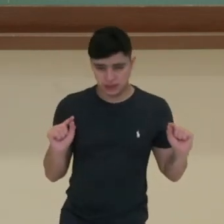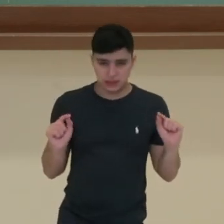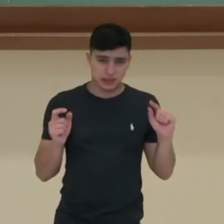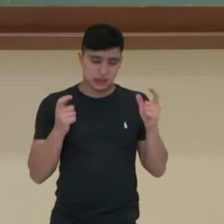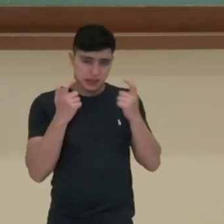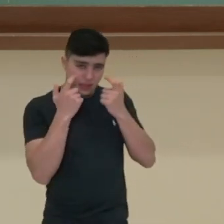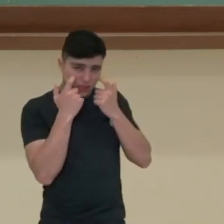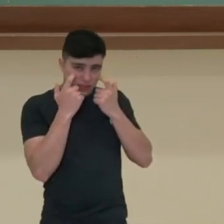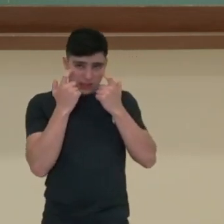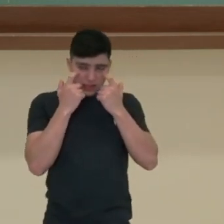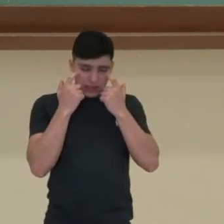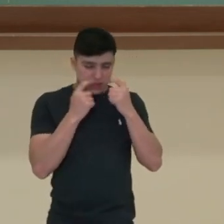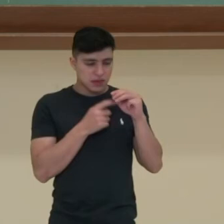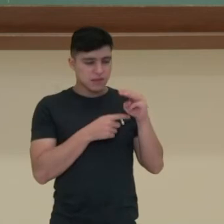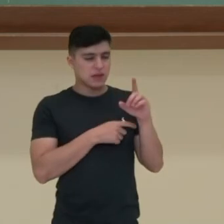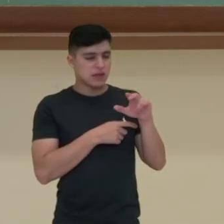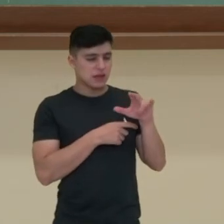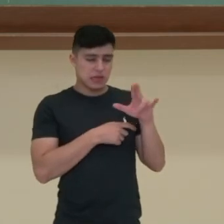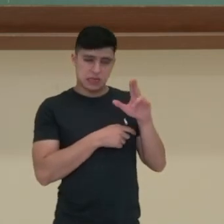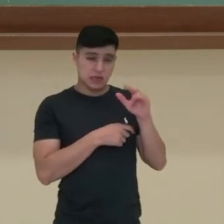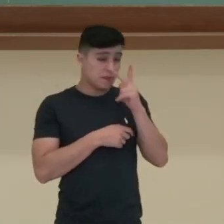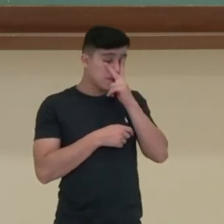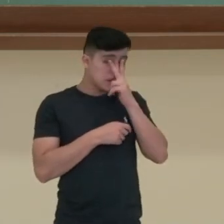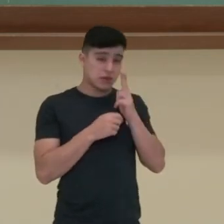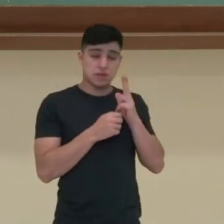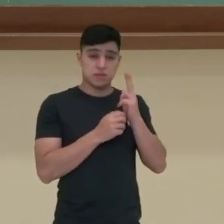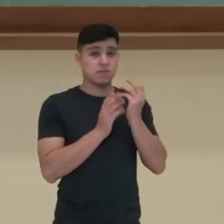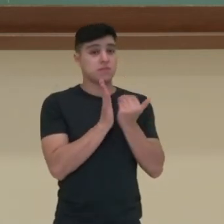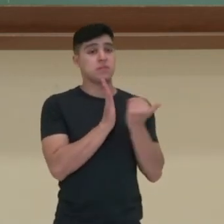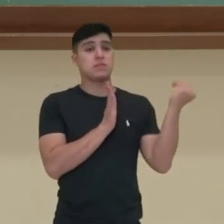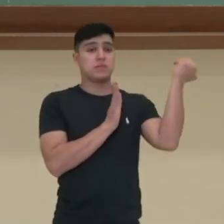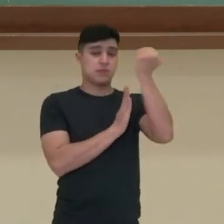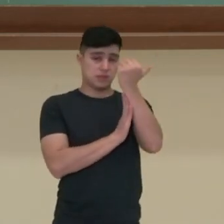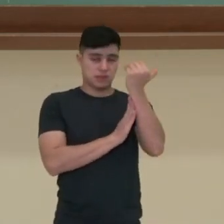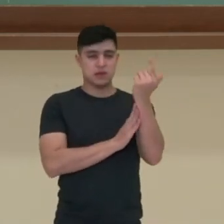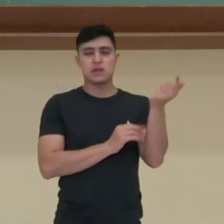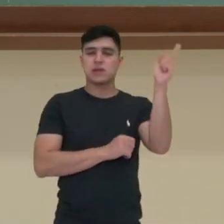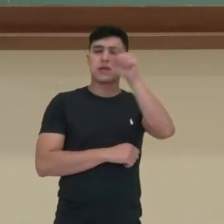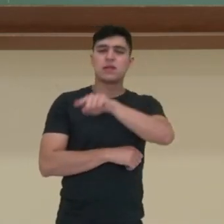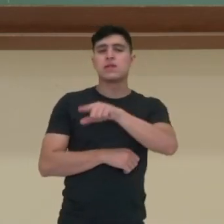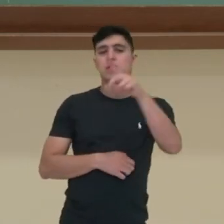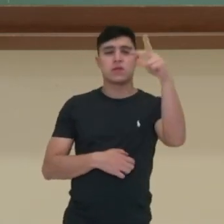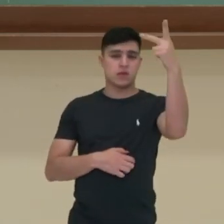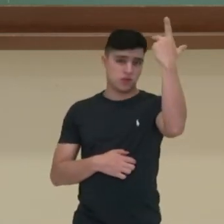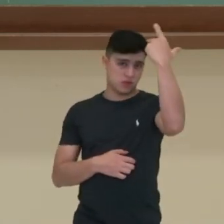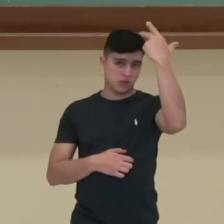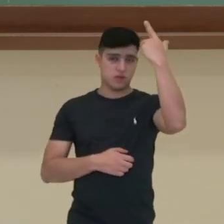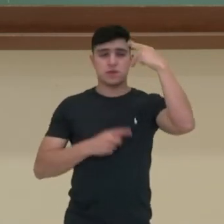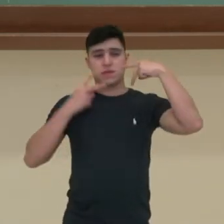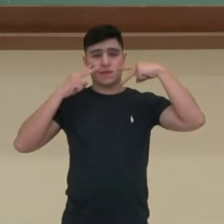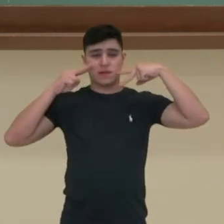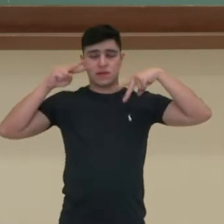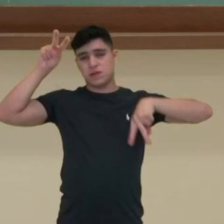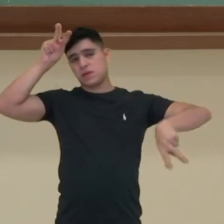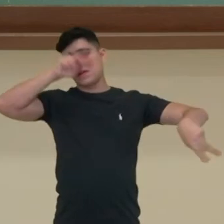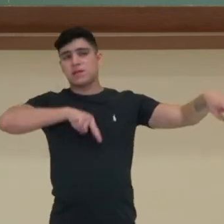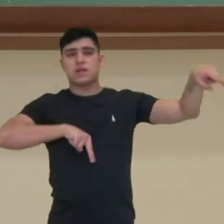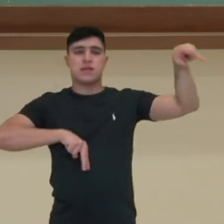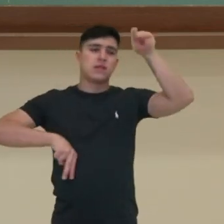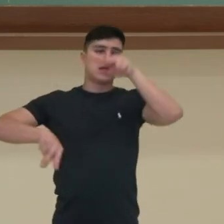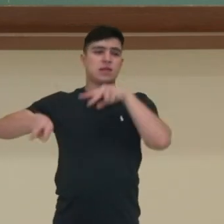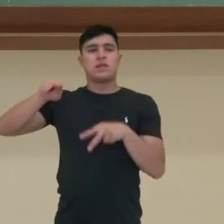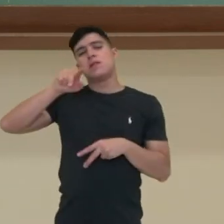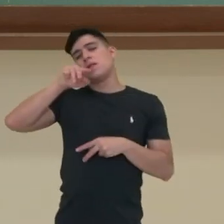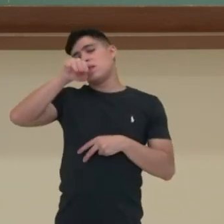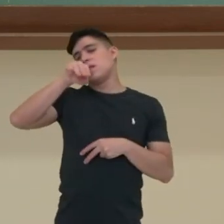de melanina quase máxima, tá? Determinado pelo gene C, e visão normal, que é o M. O M vai determinar